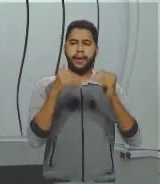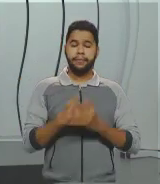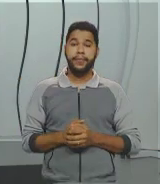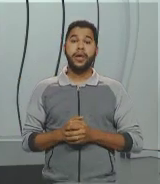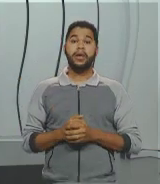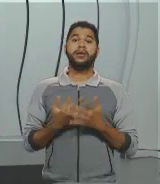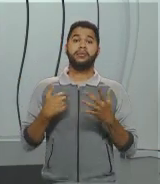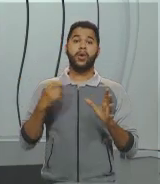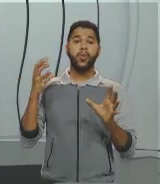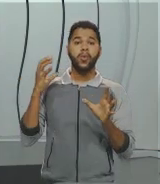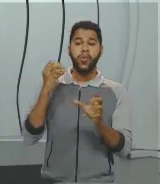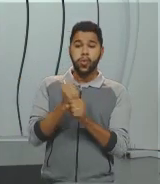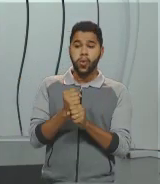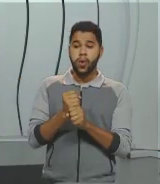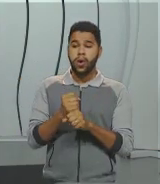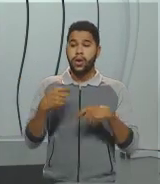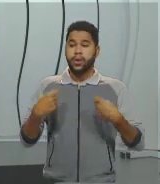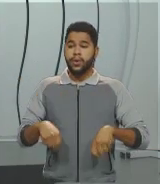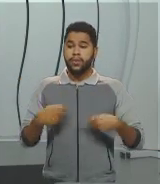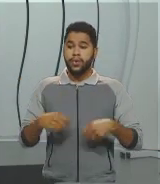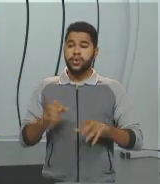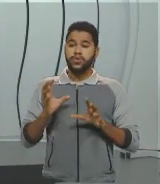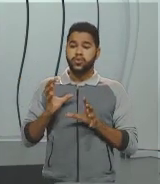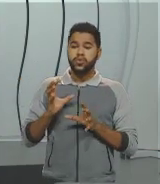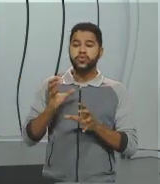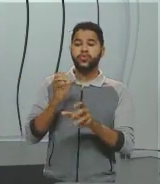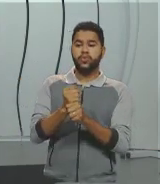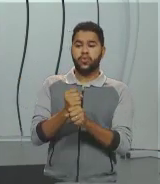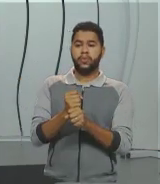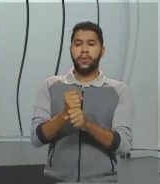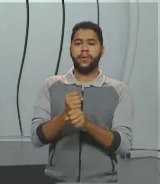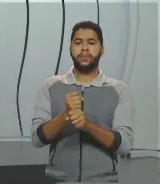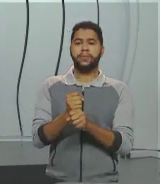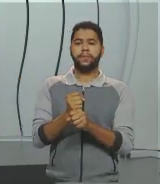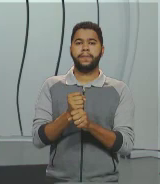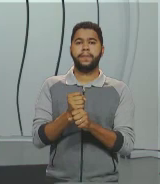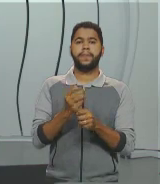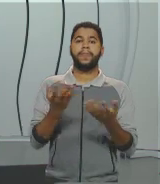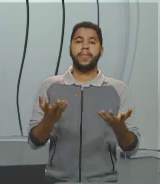resistência equivalente, nós vamos somar o valor das resistências. Então,